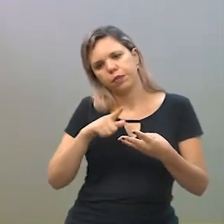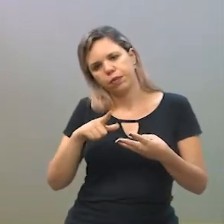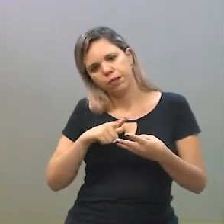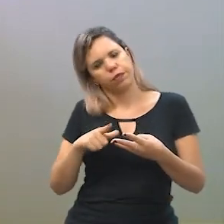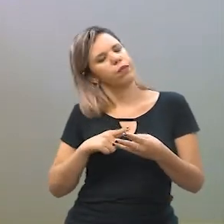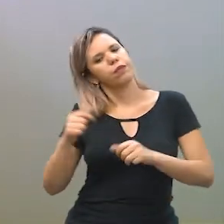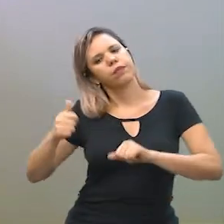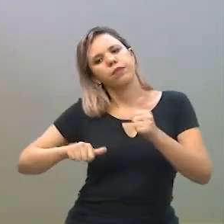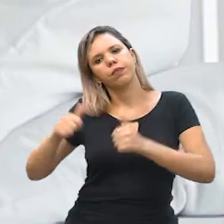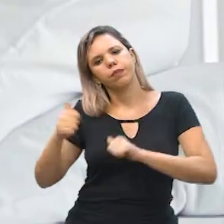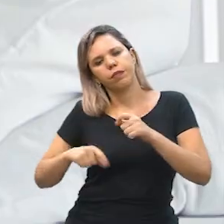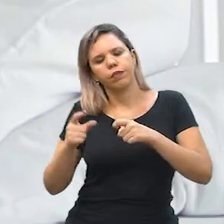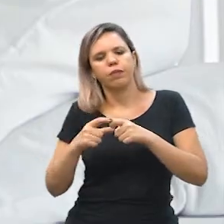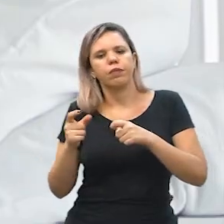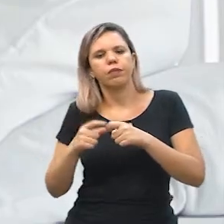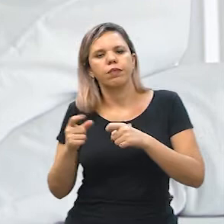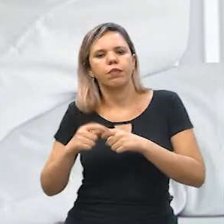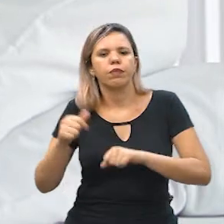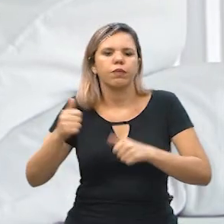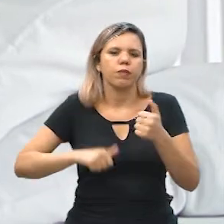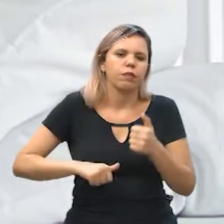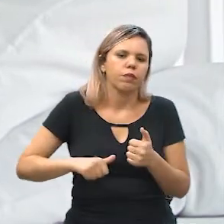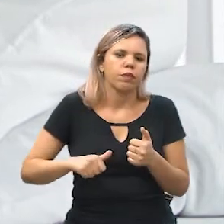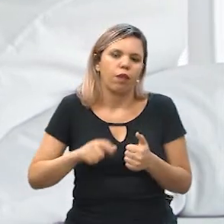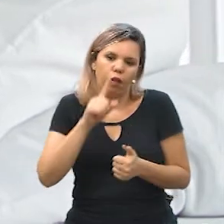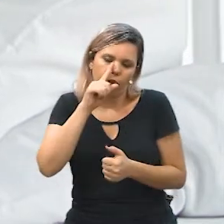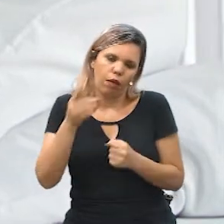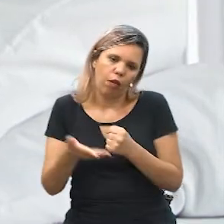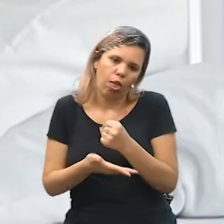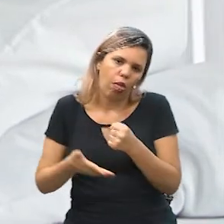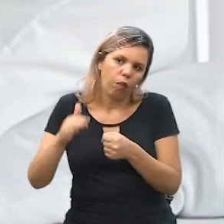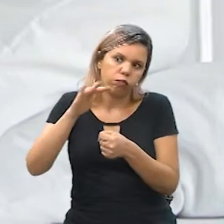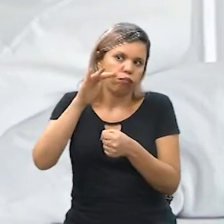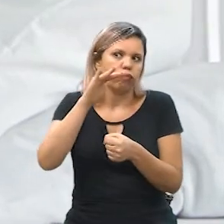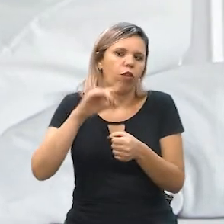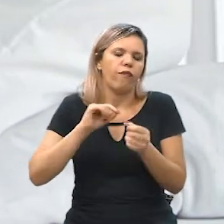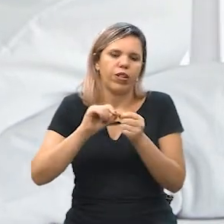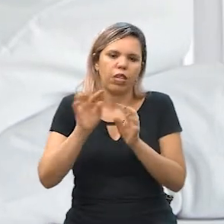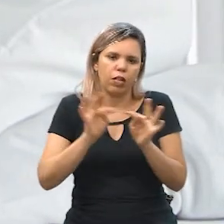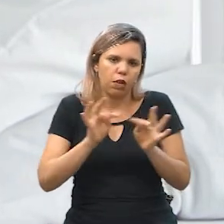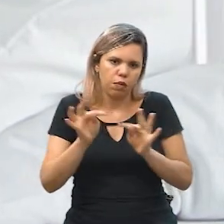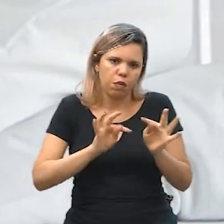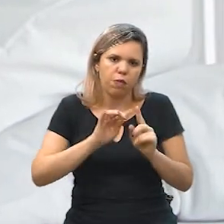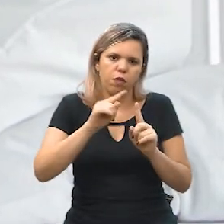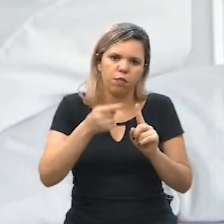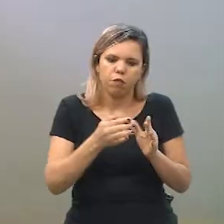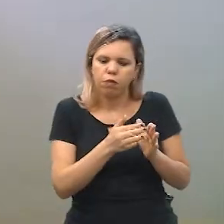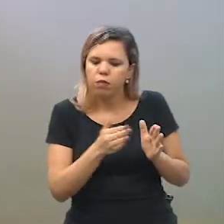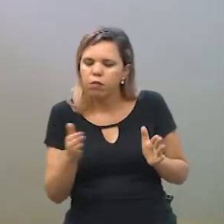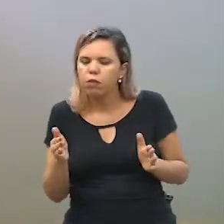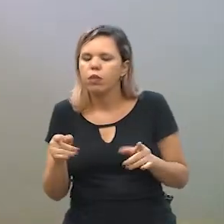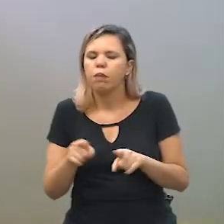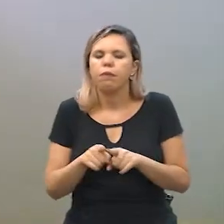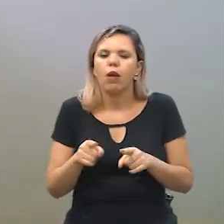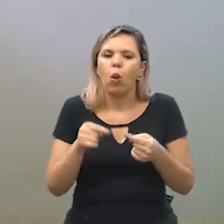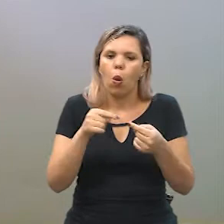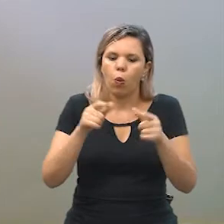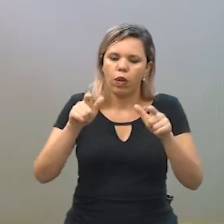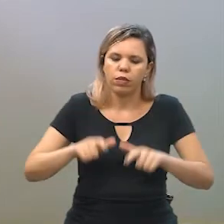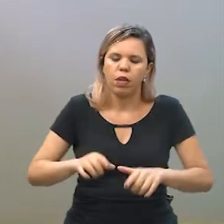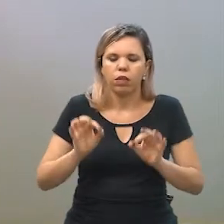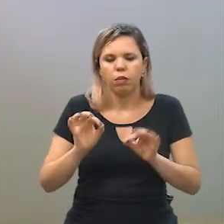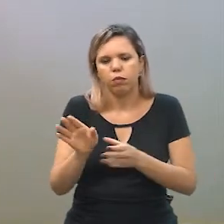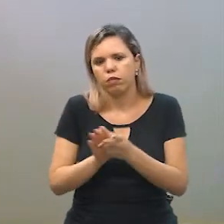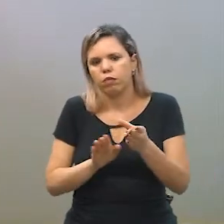passar por uma avaliação médica para avaliar se ela é de baixo risco ou de alto risco e fazer o pré-natal no local adequado. É importante para ter